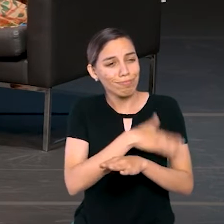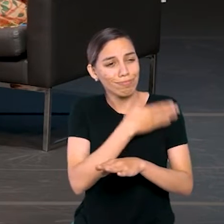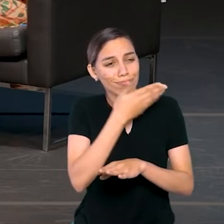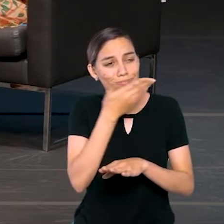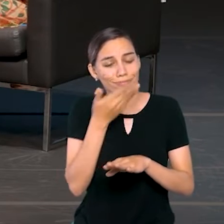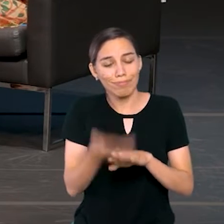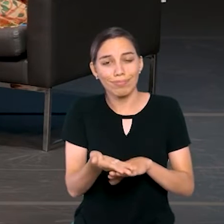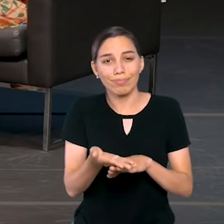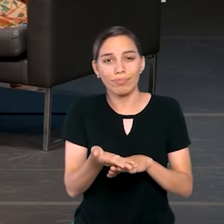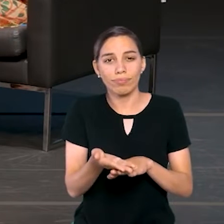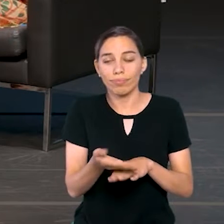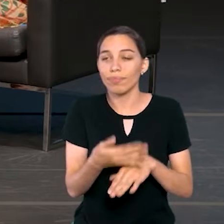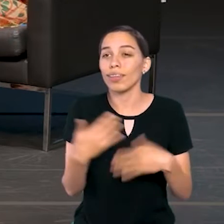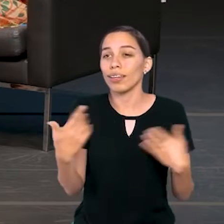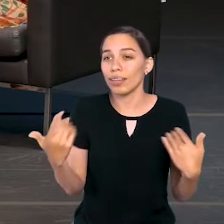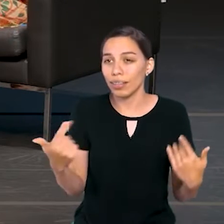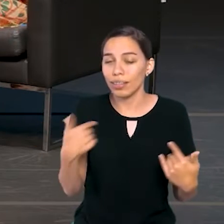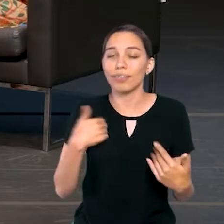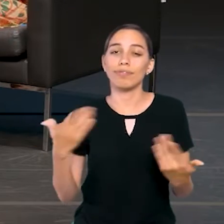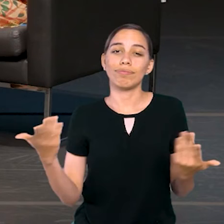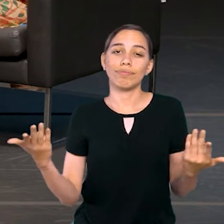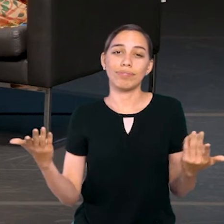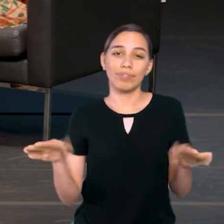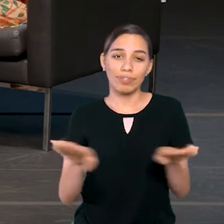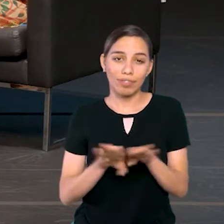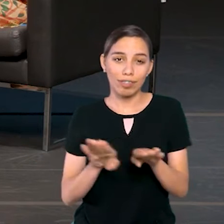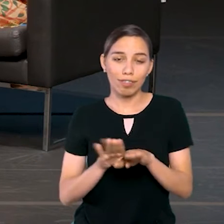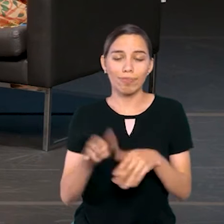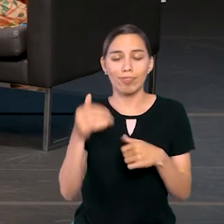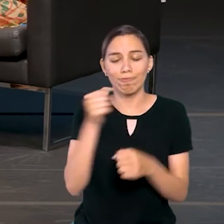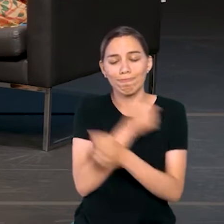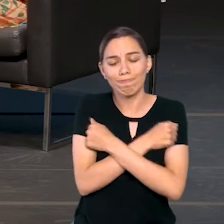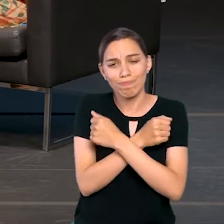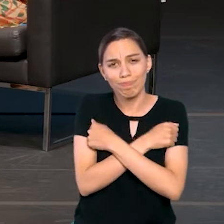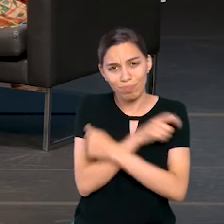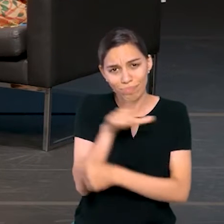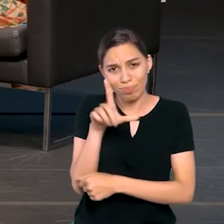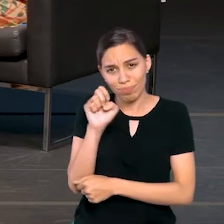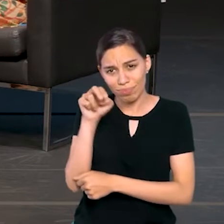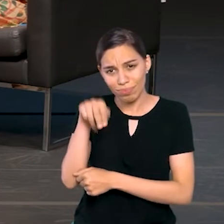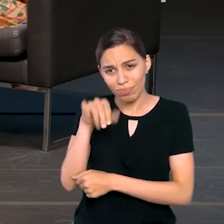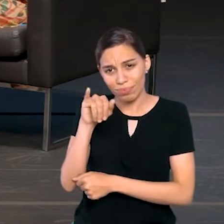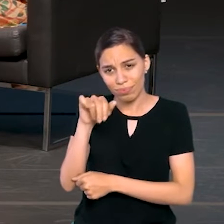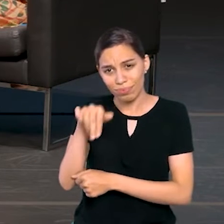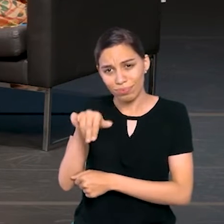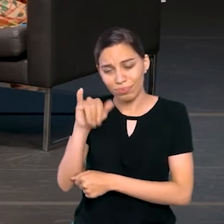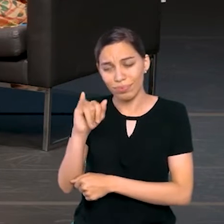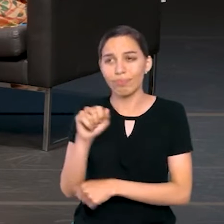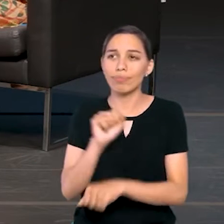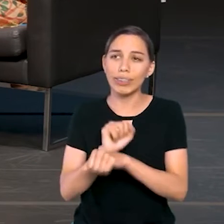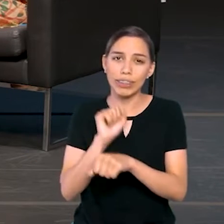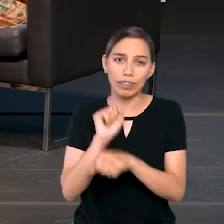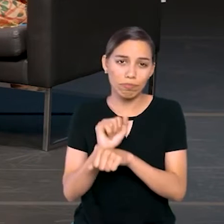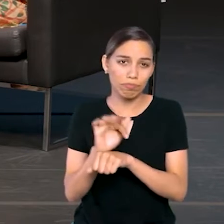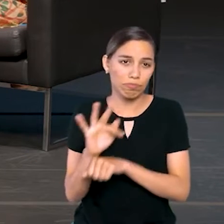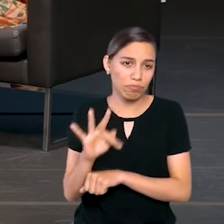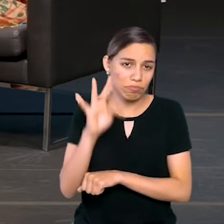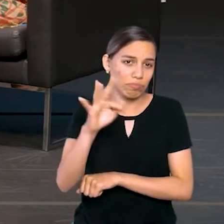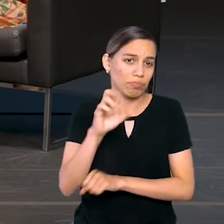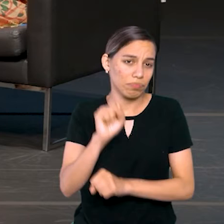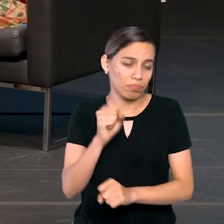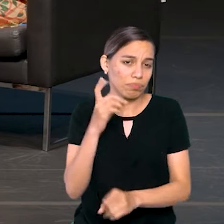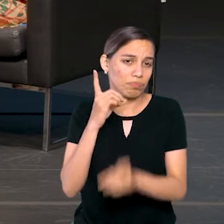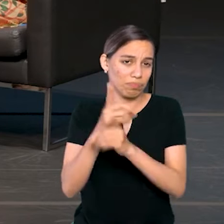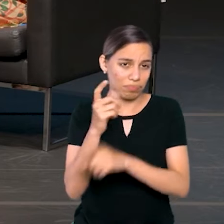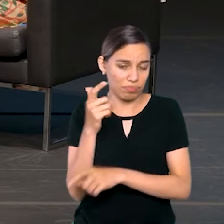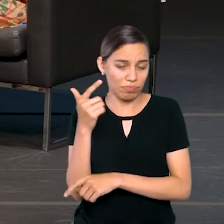Também registro meu abraço, Lenine. Espero que em breve possa estar conosco presencialmente. Nós